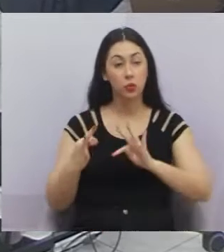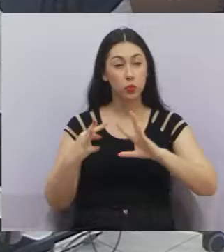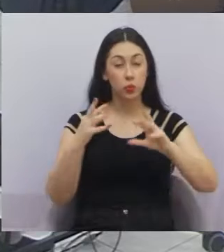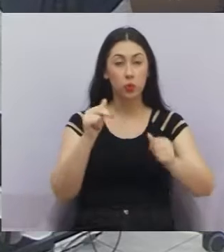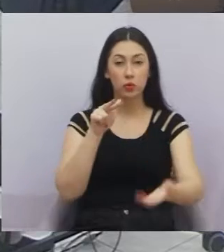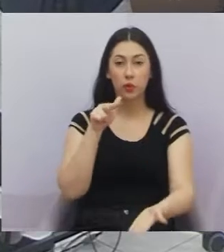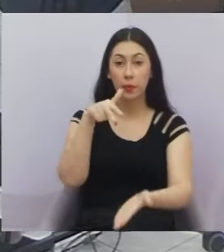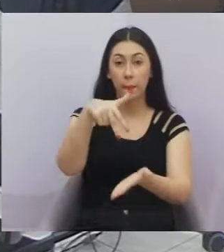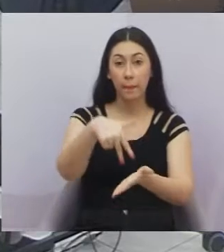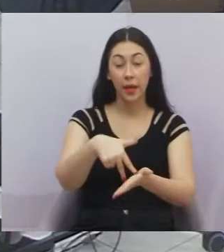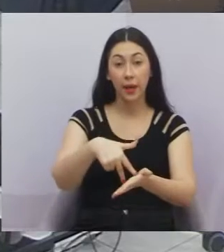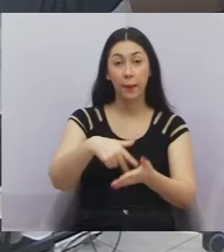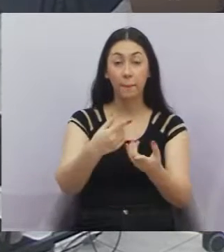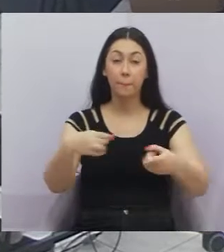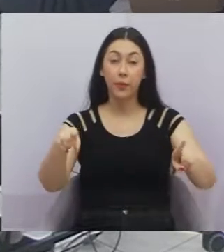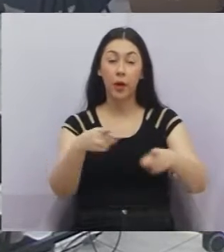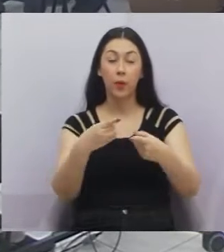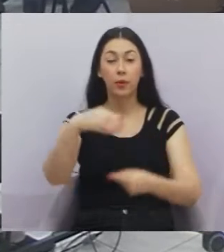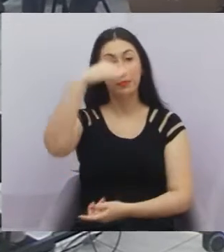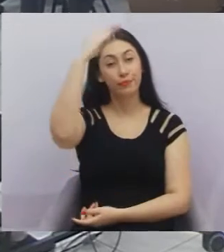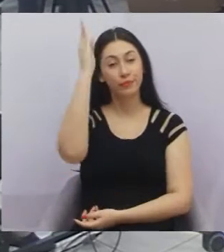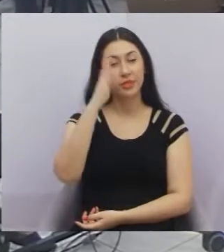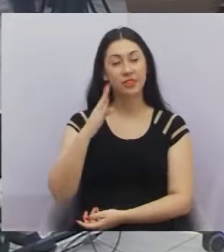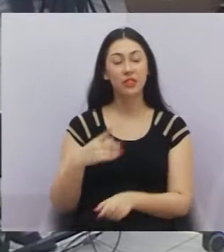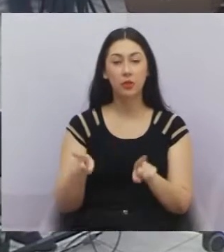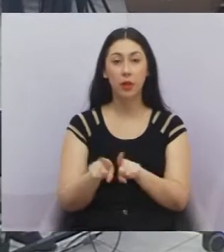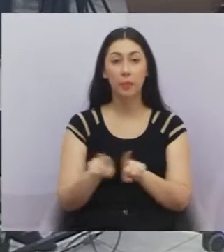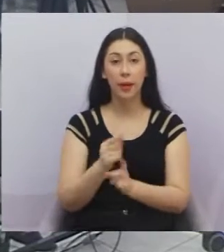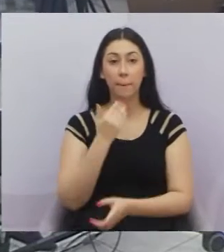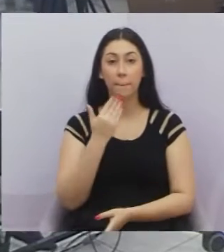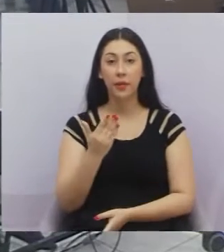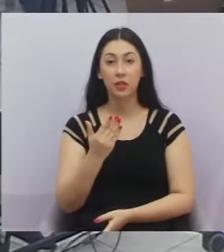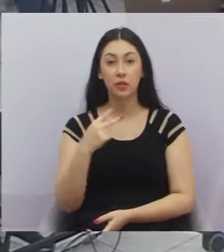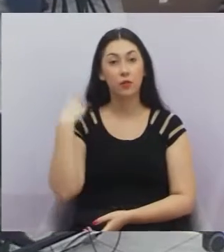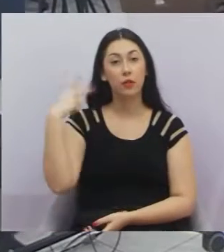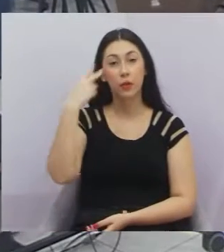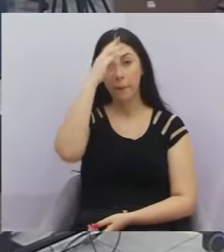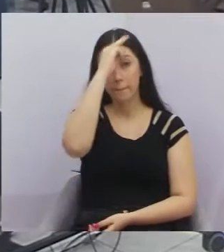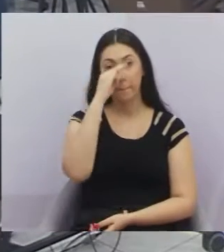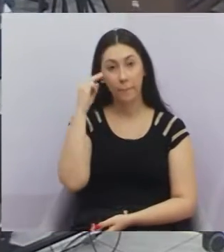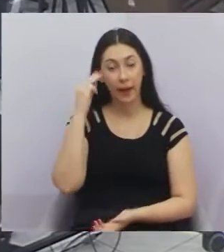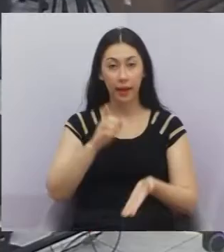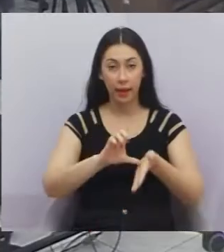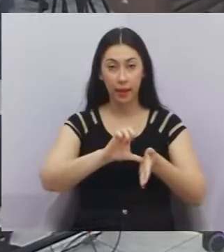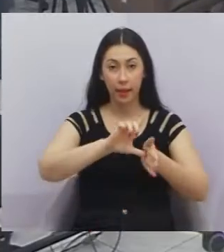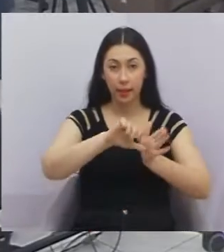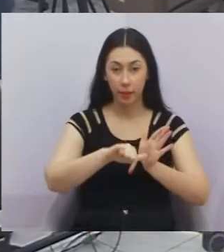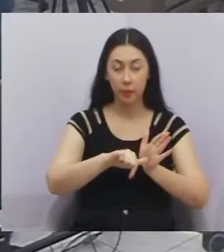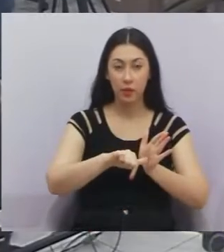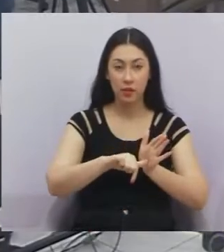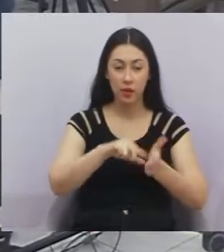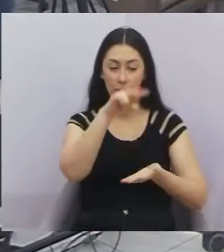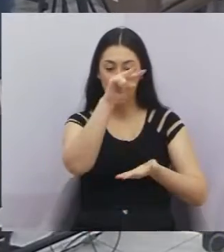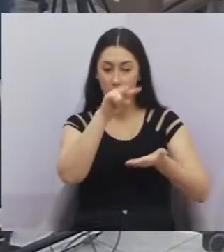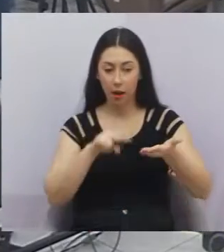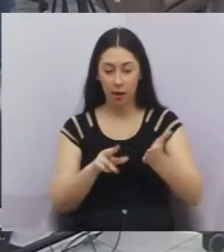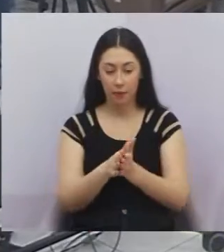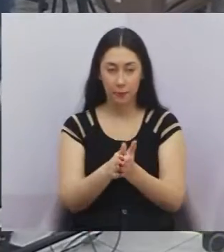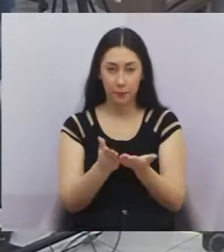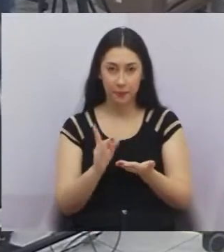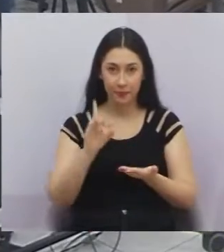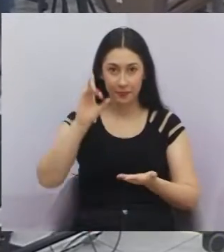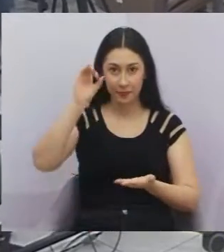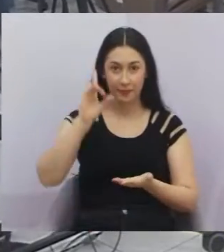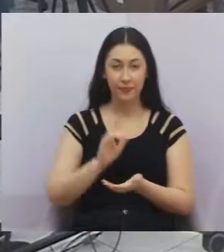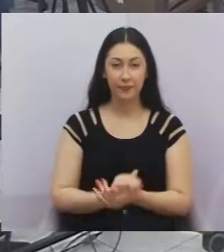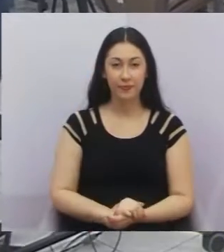para a execução do hino nacional brasileiro e também peço à vereadora Maria Amélia que, após a execução do hino, proceda à leitura de um trecho da